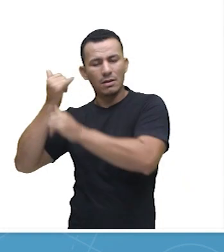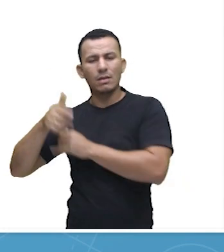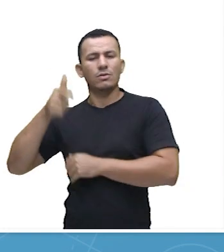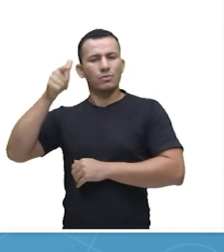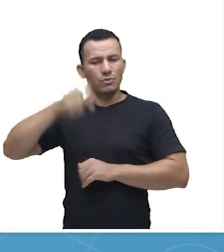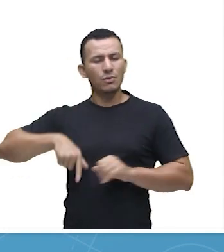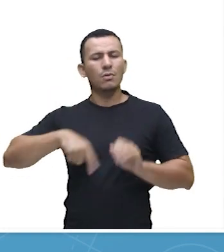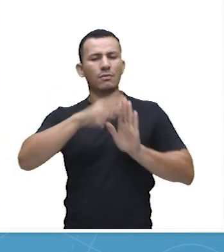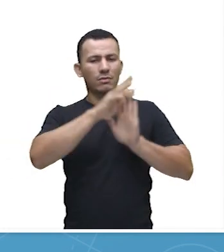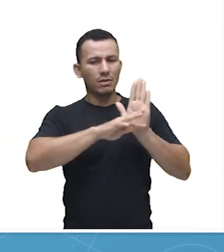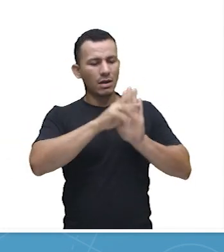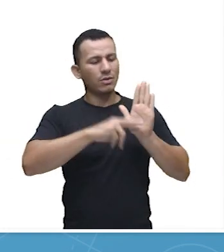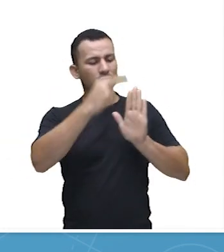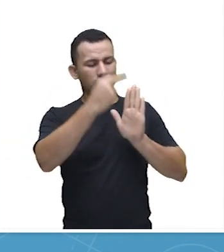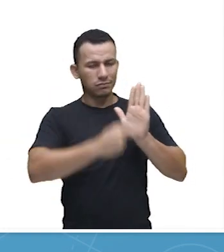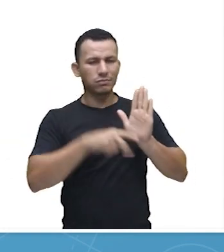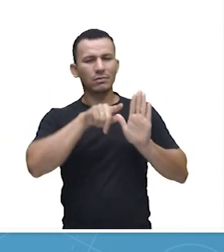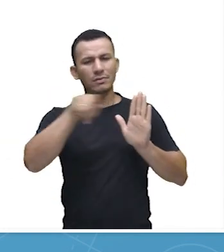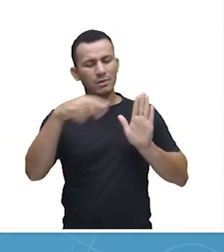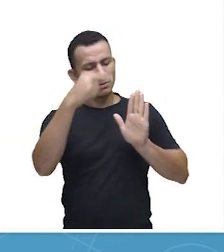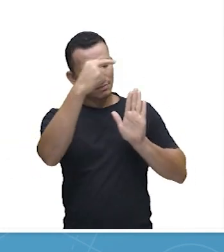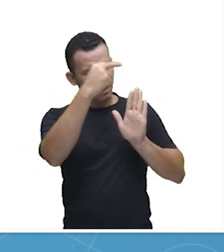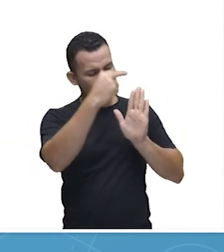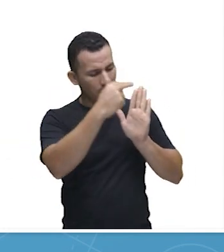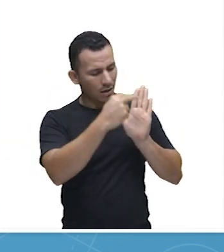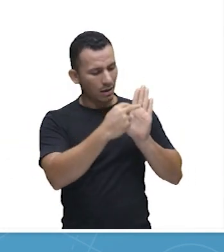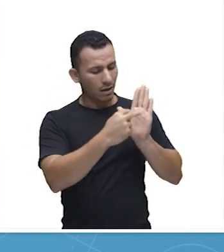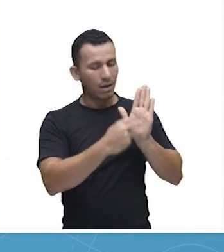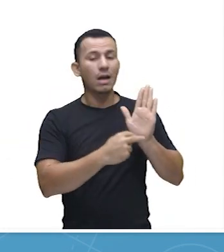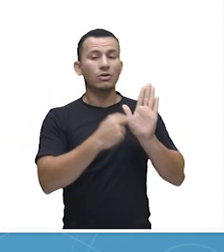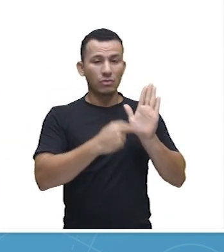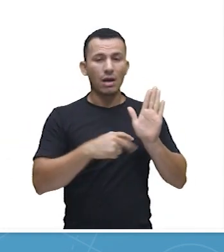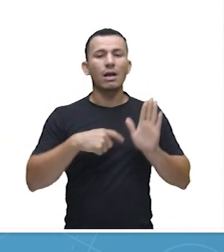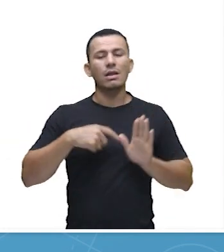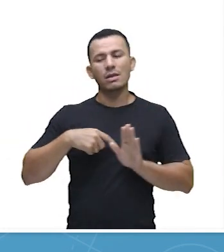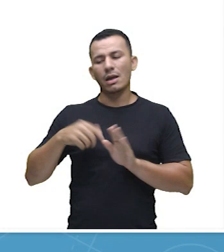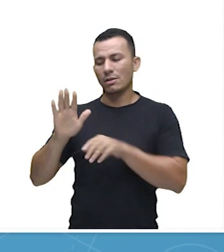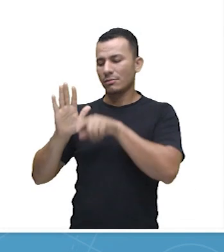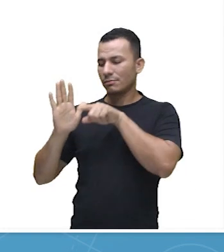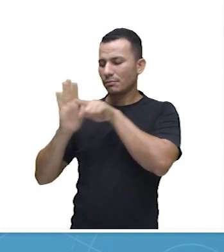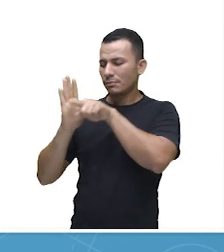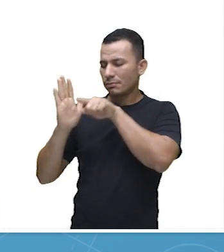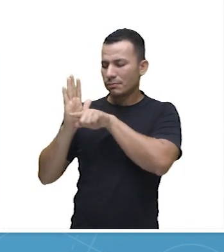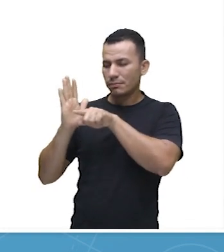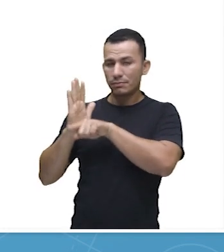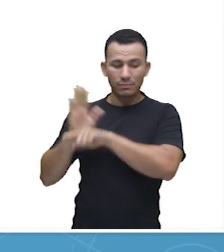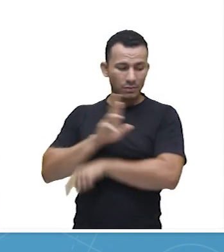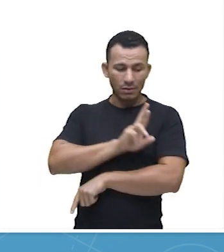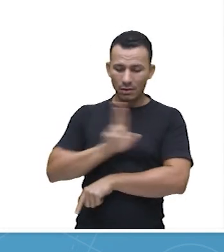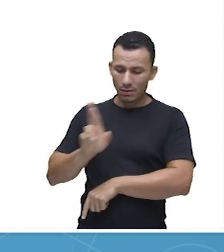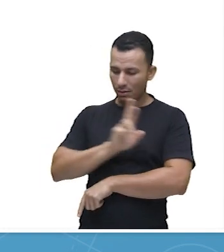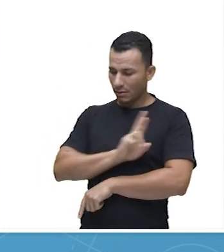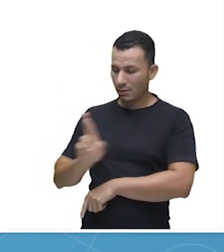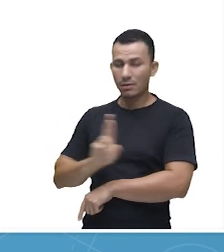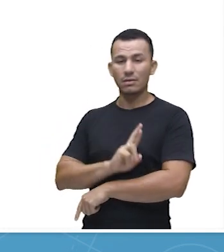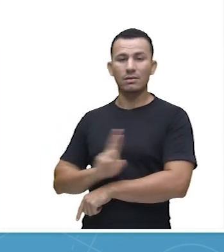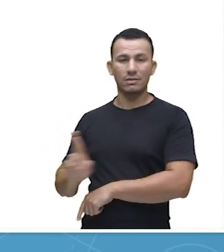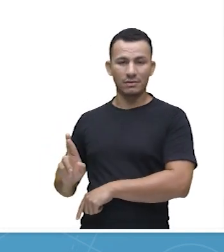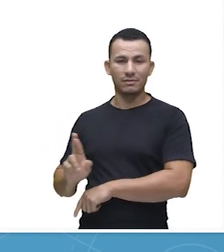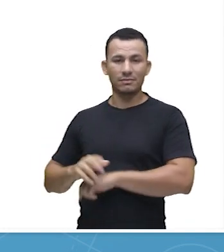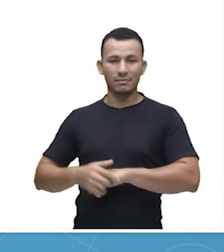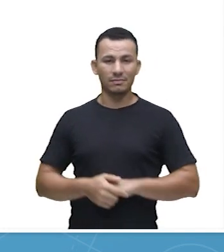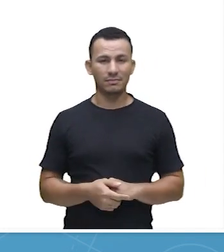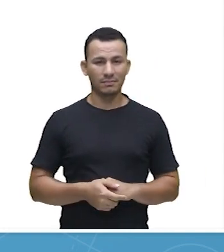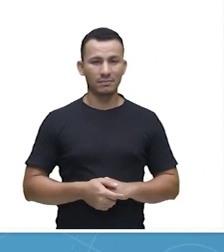a respeito desse texto, vocês vão fazer a leitura, né, de maneira atenta e depois responder a uma questão, tá